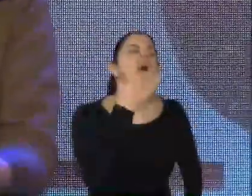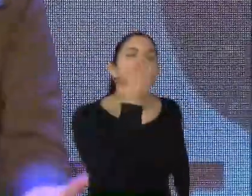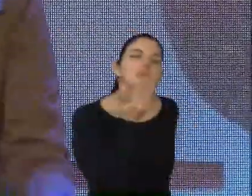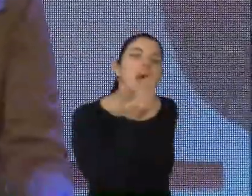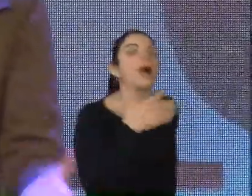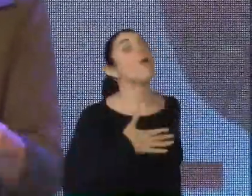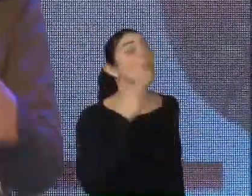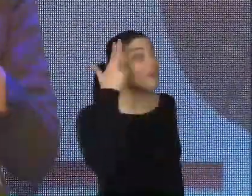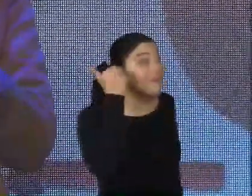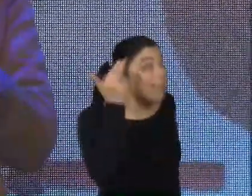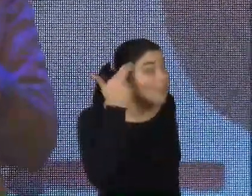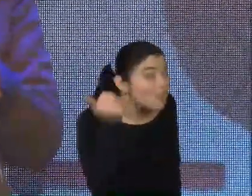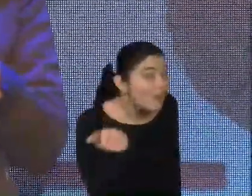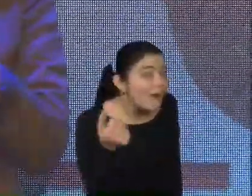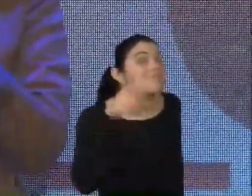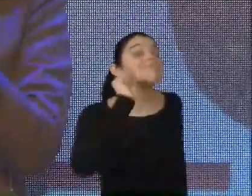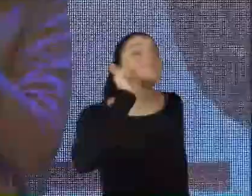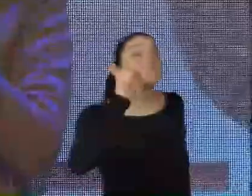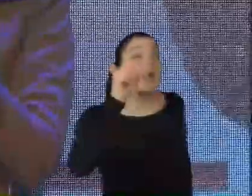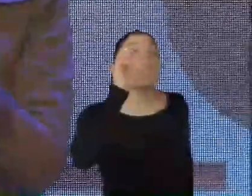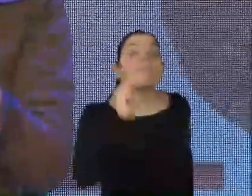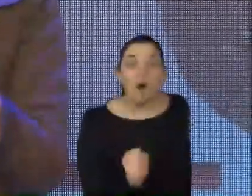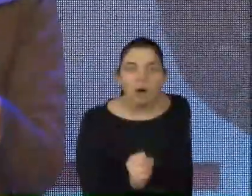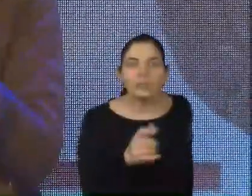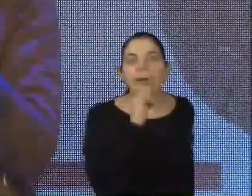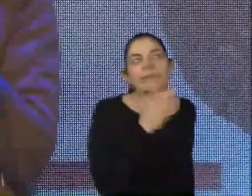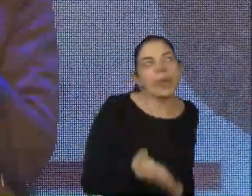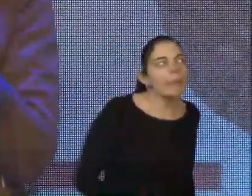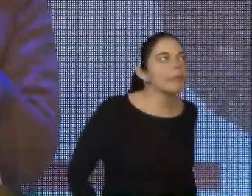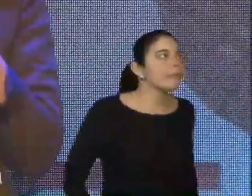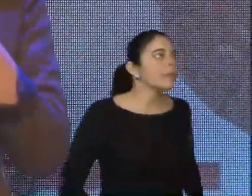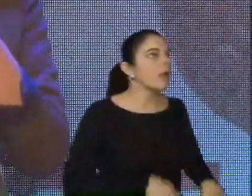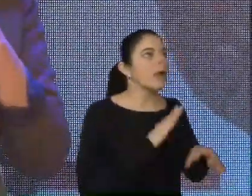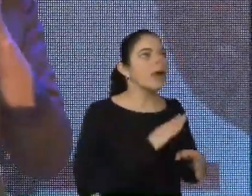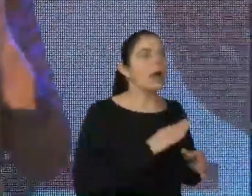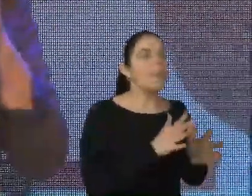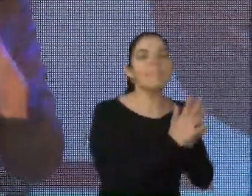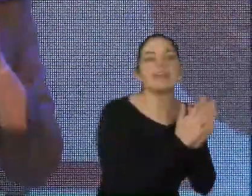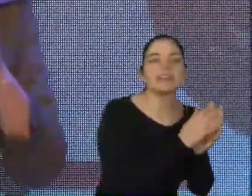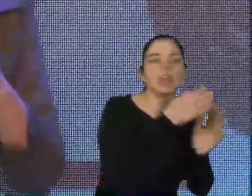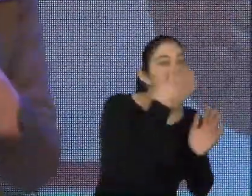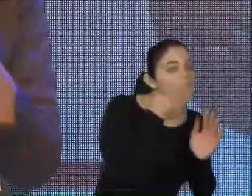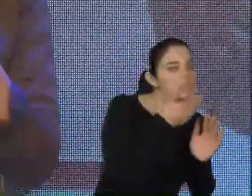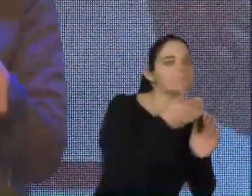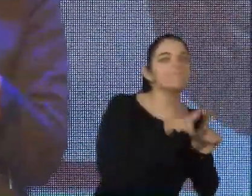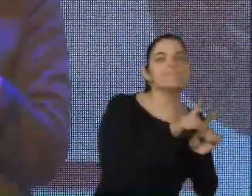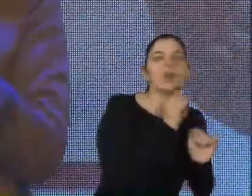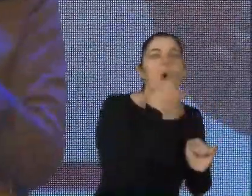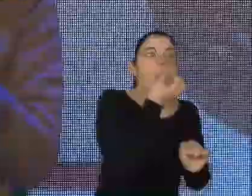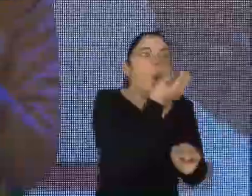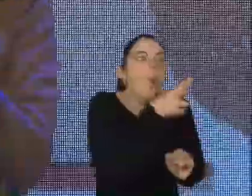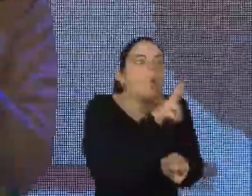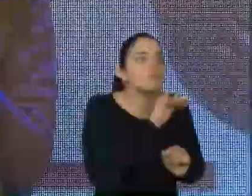açúcar natural, o açúcar que já tem numa batata doce, por exemplo, o açúcar que já tem numa fruta.